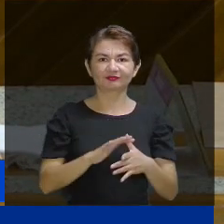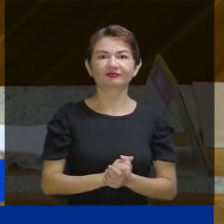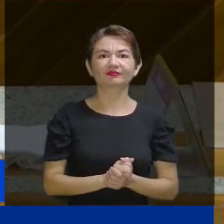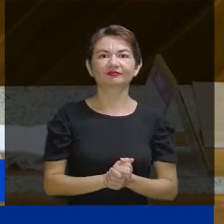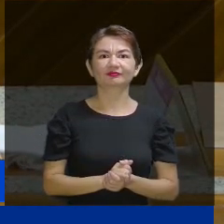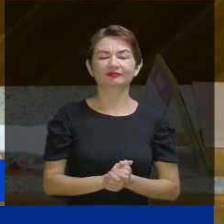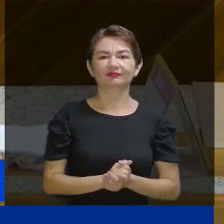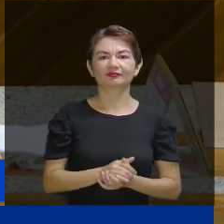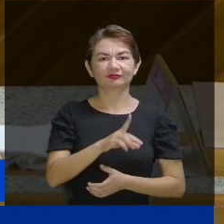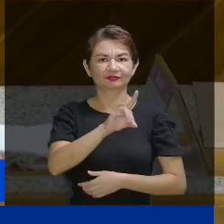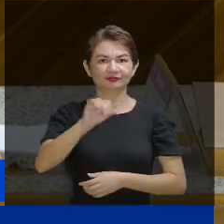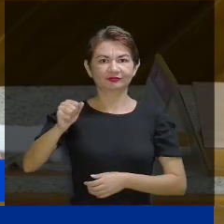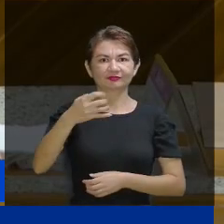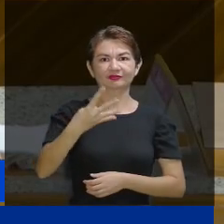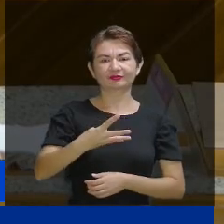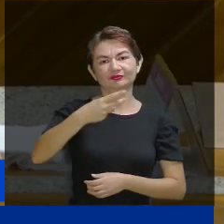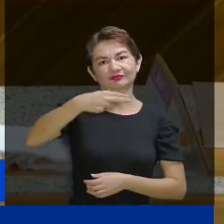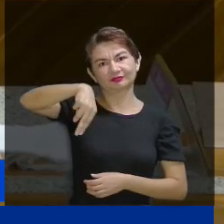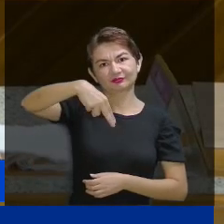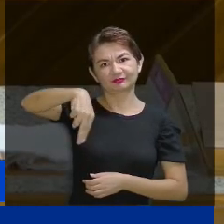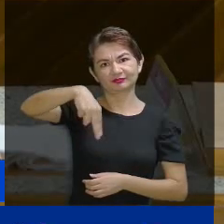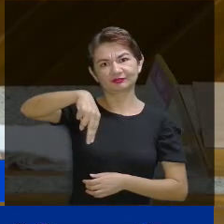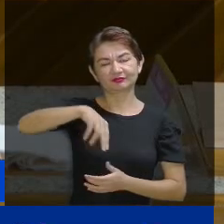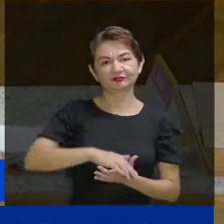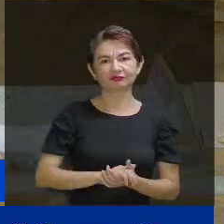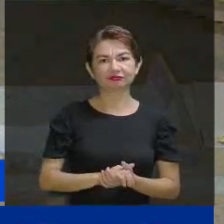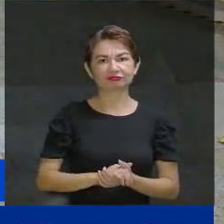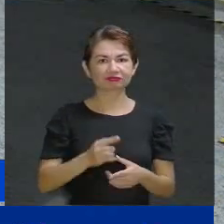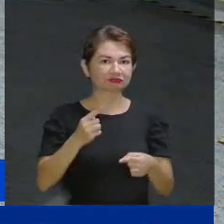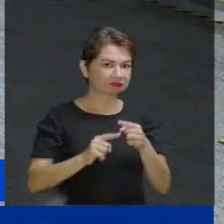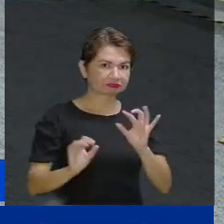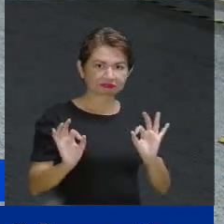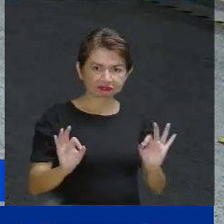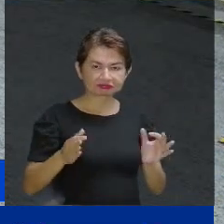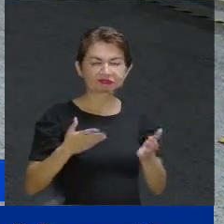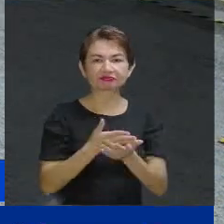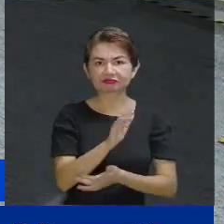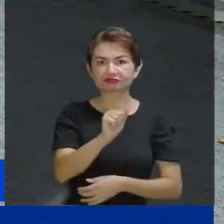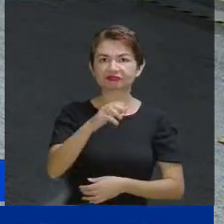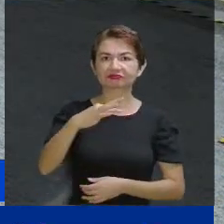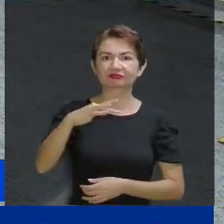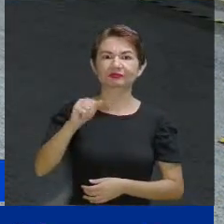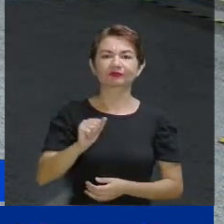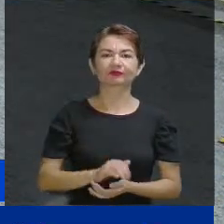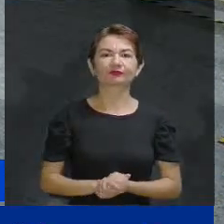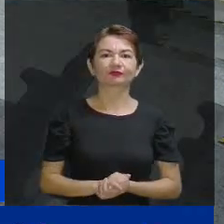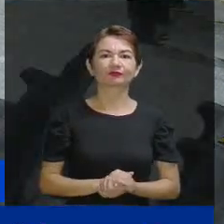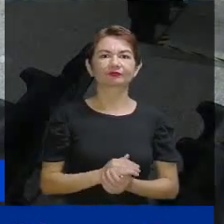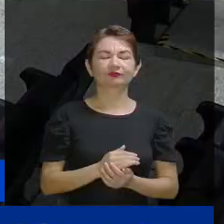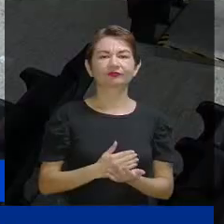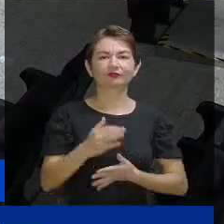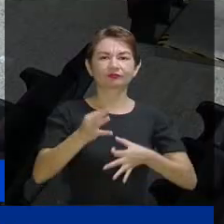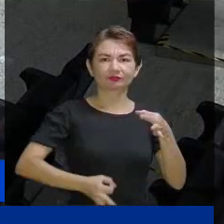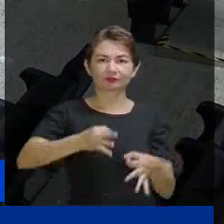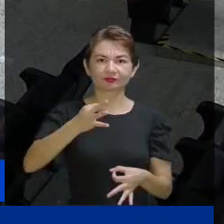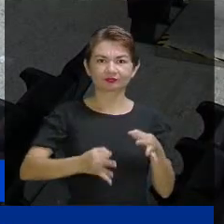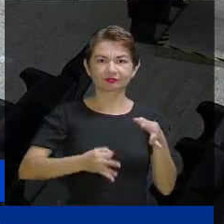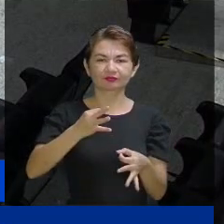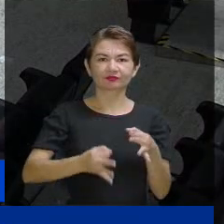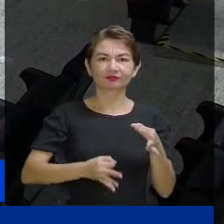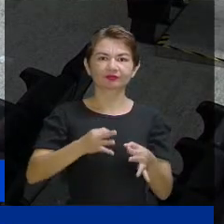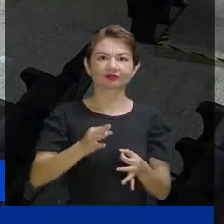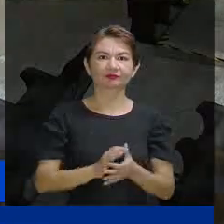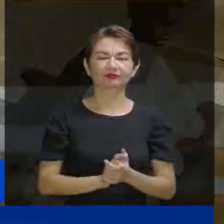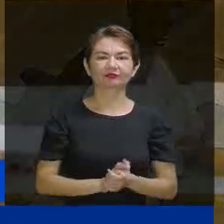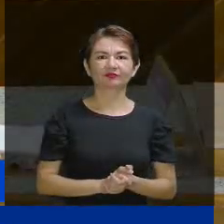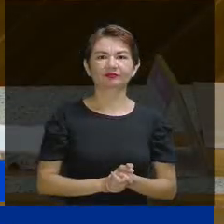98ª, realizada no dia 4 de 11. Não havendo óbitos, dou por aprovado e já começamos o julgamento, inicialmente,